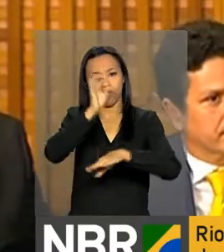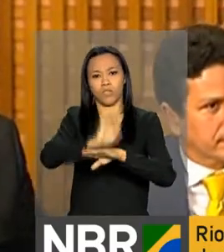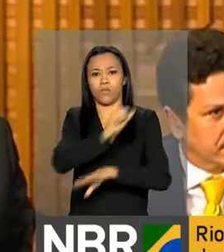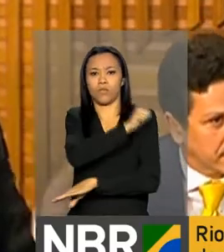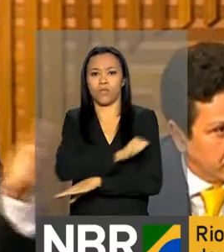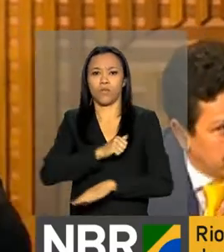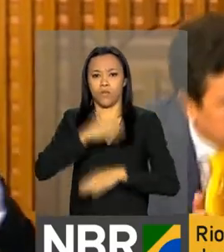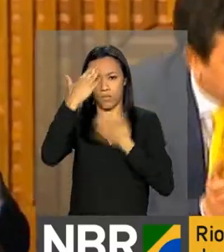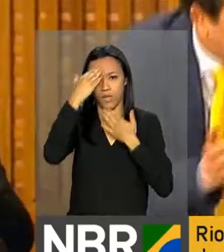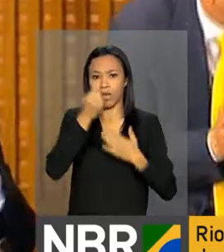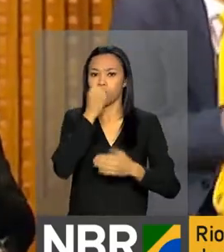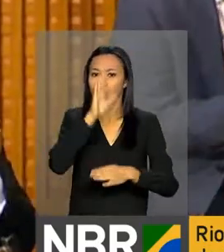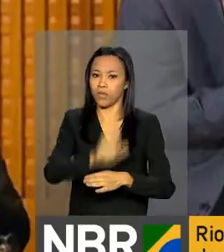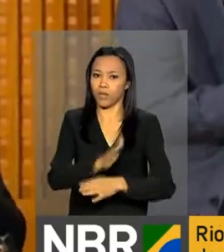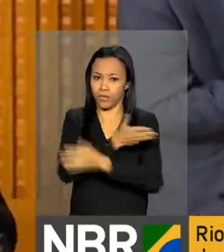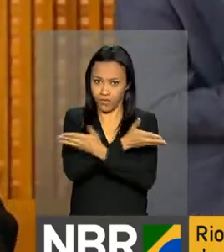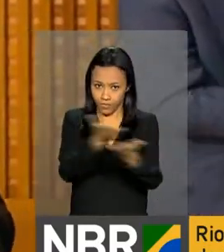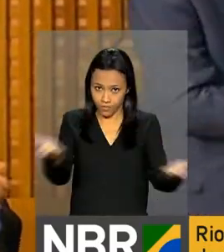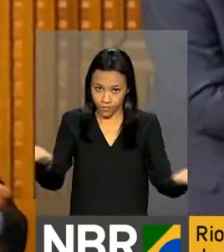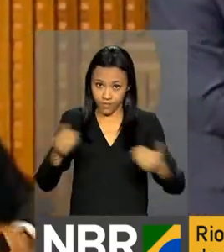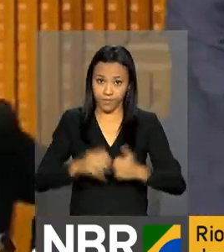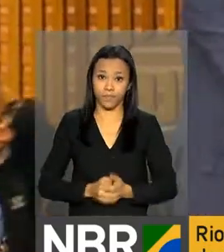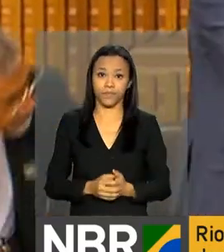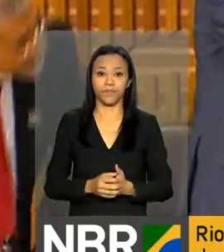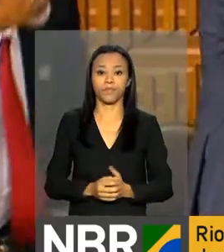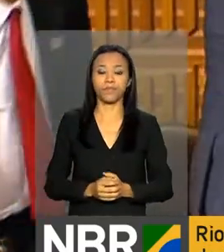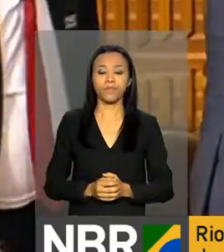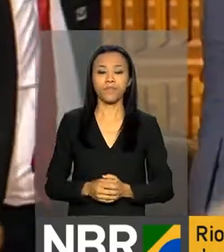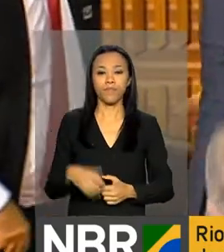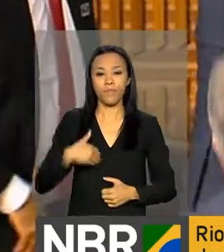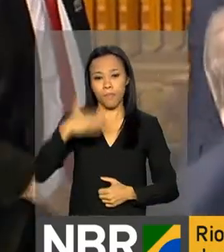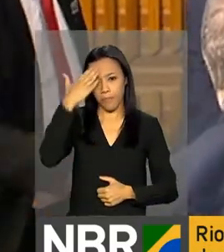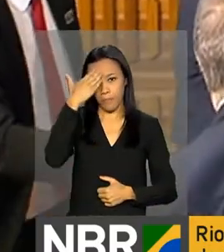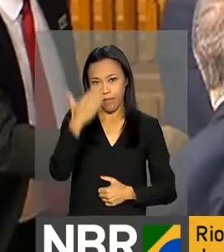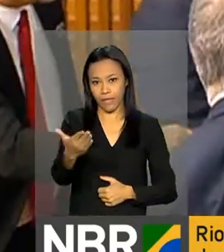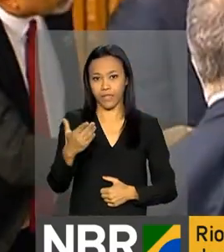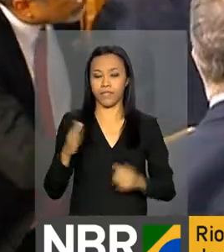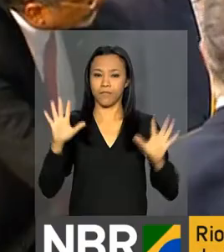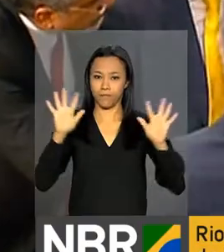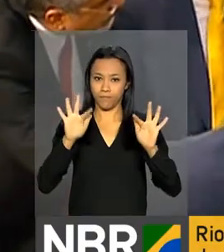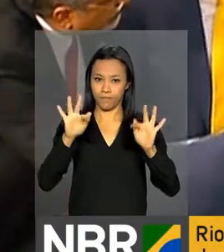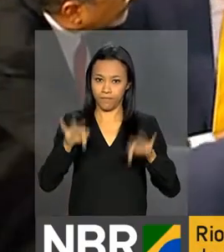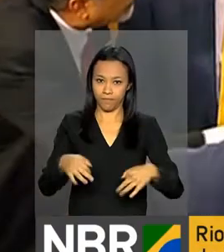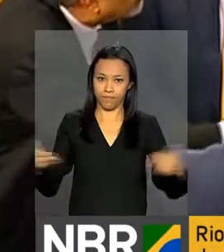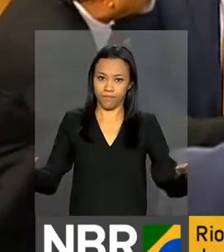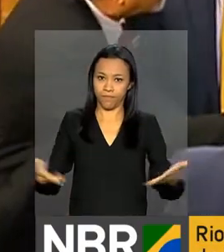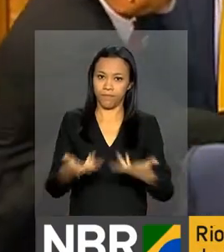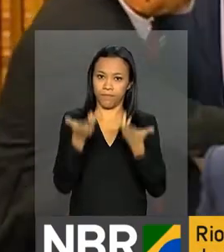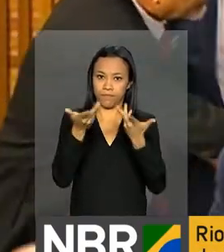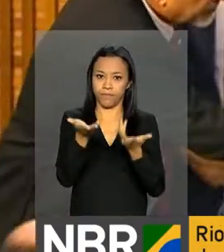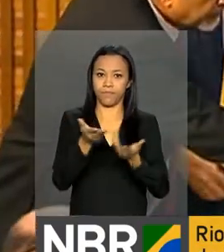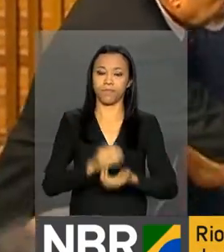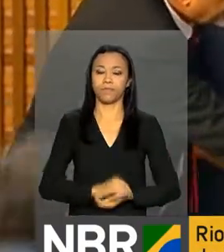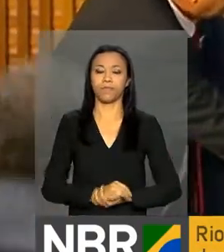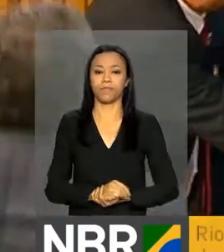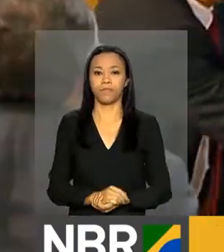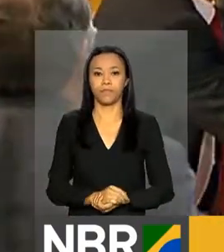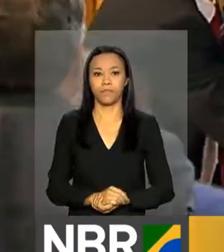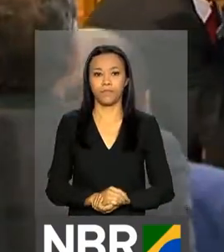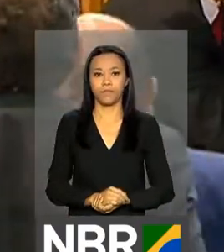uma boa tarde a todos. Agradecendo a presença de todos, declaramos encerrada esta cerimônia.